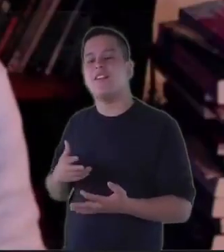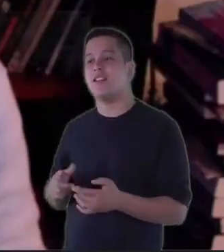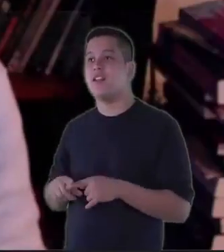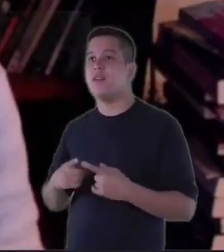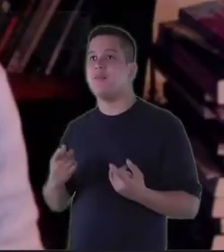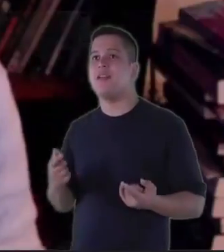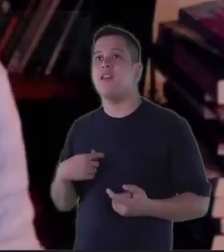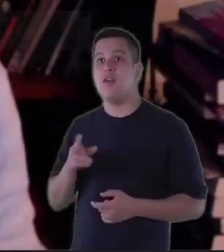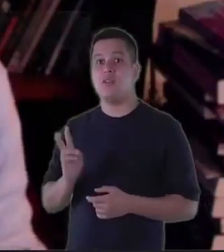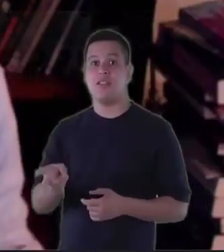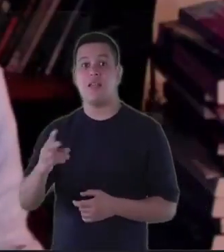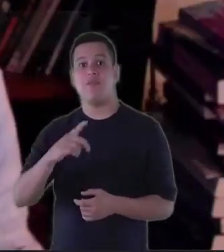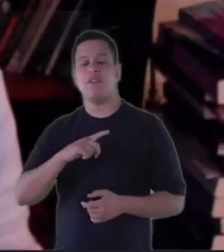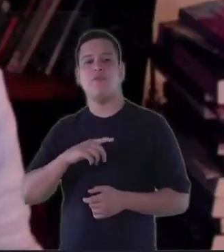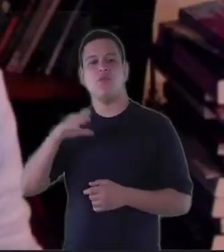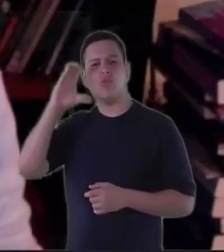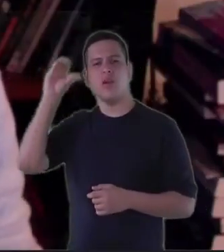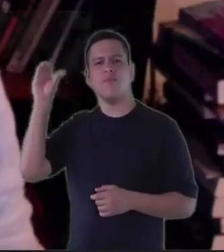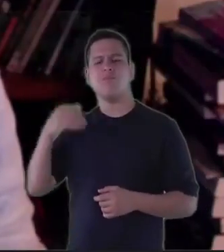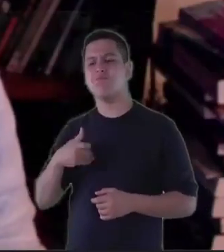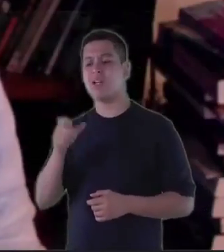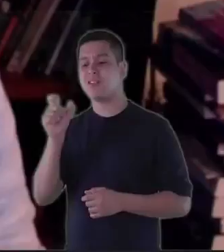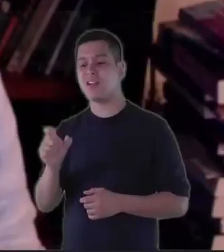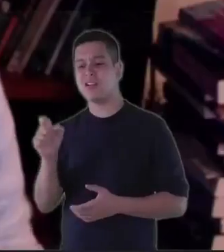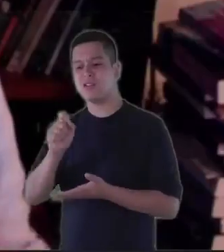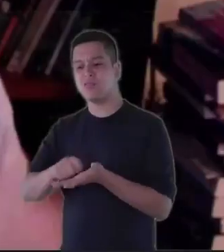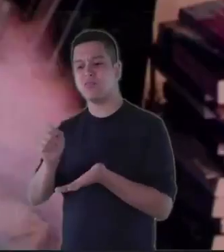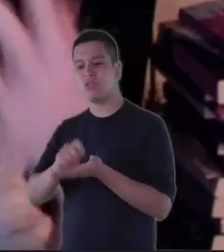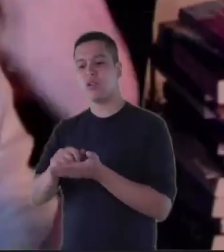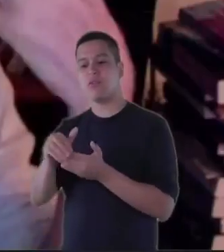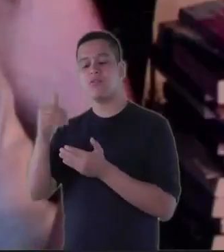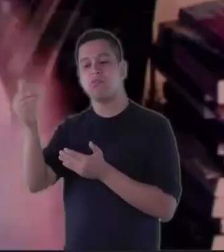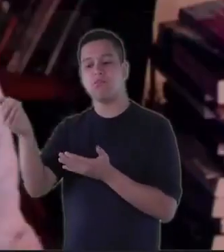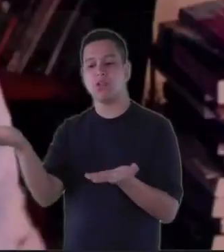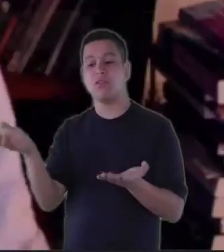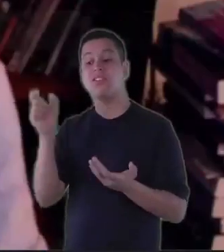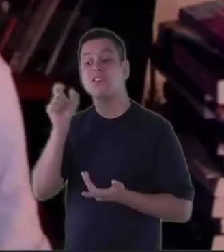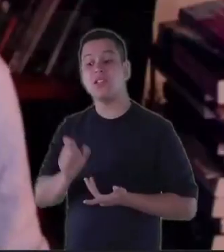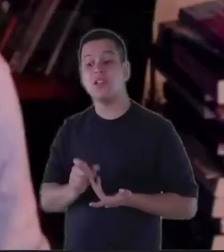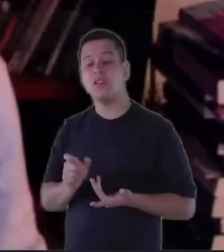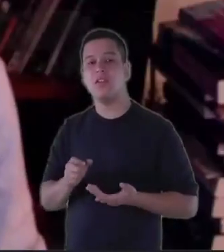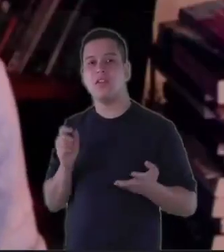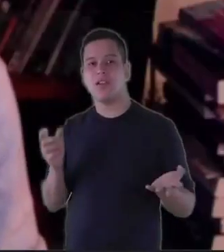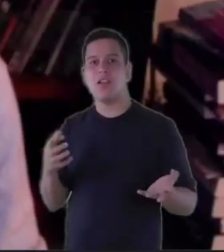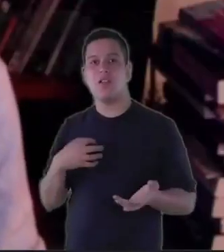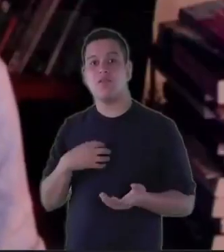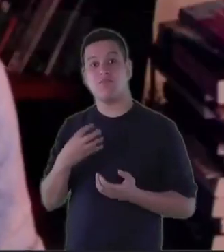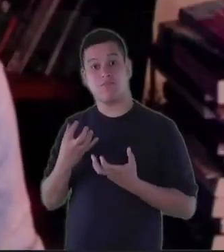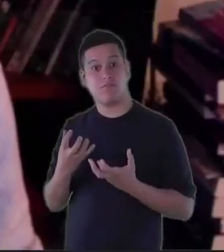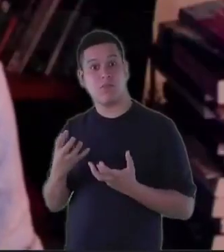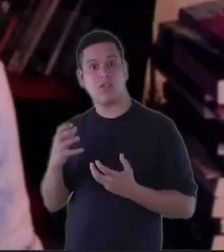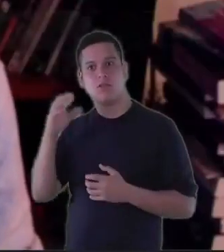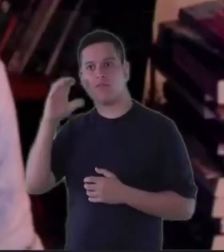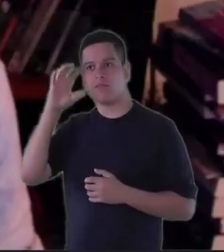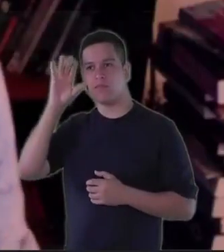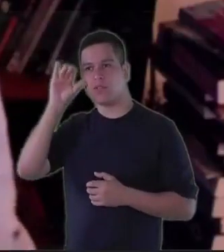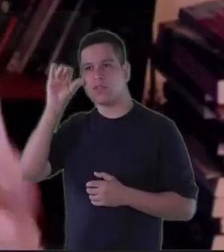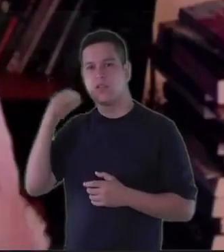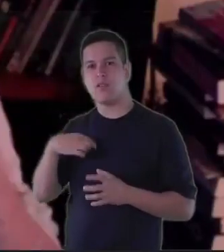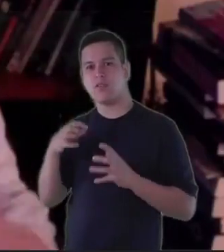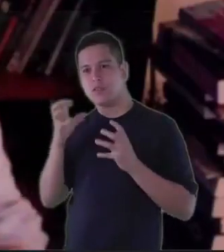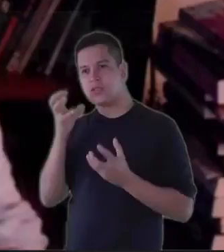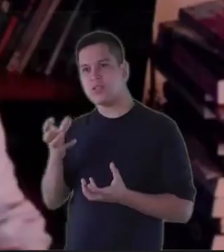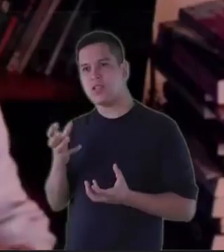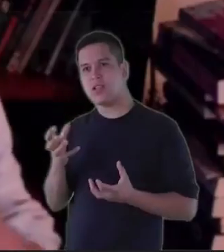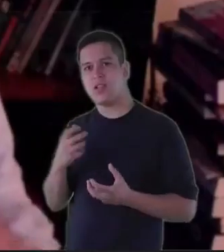uma curiosidade por quem escrevia as histórias. Então, a figura do escritor me inspirava, me intrigava